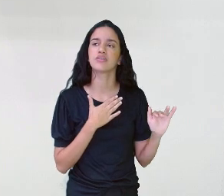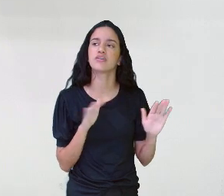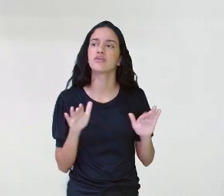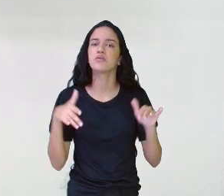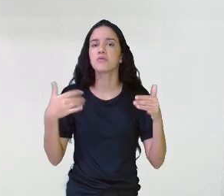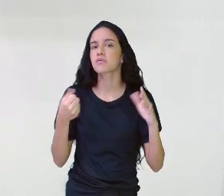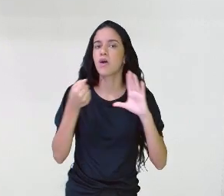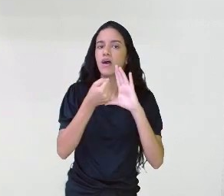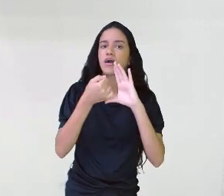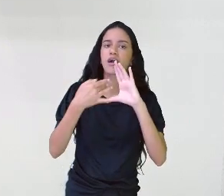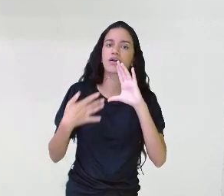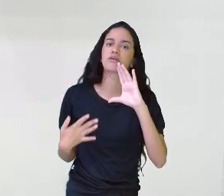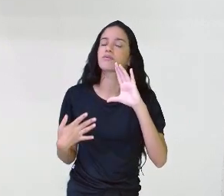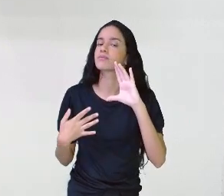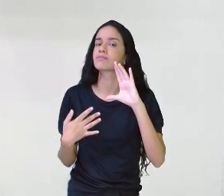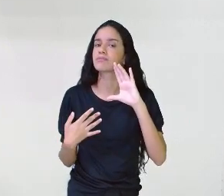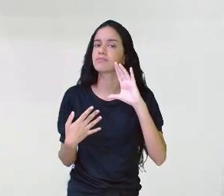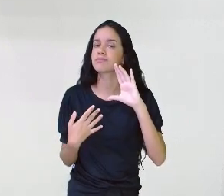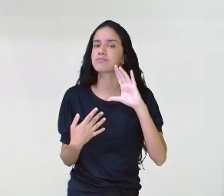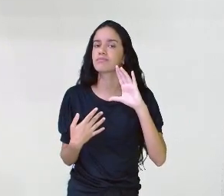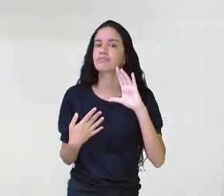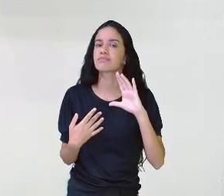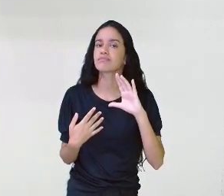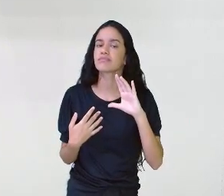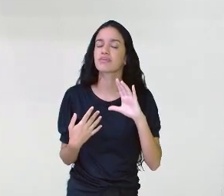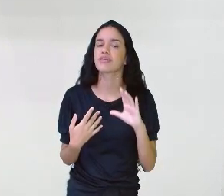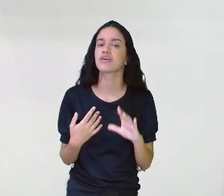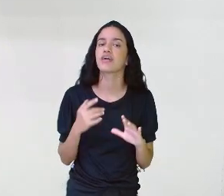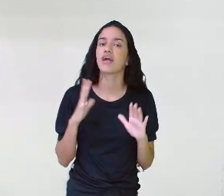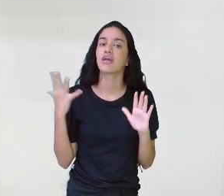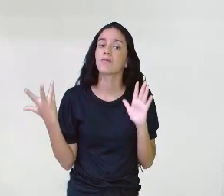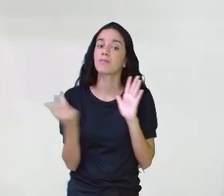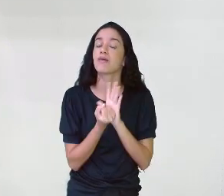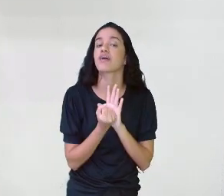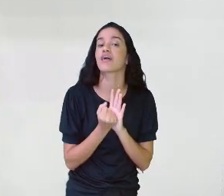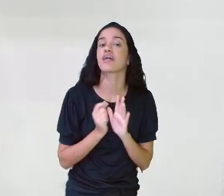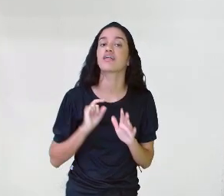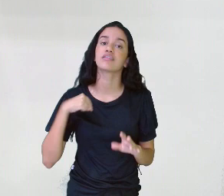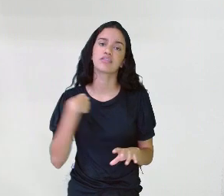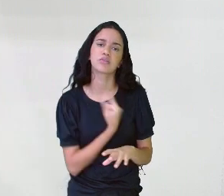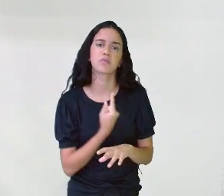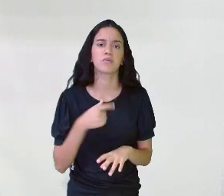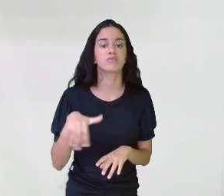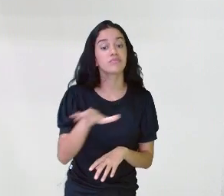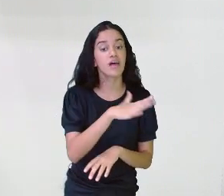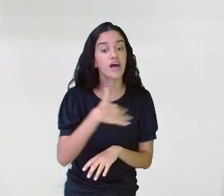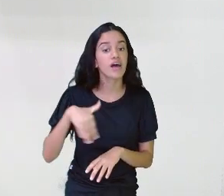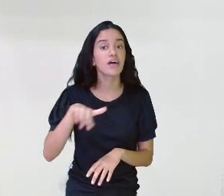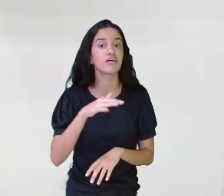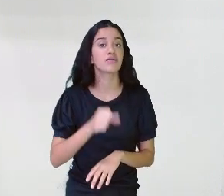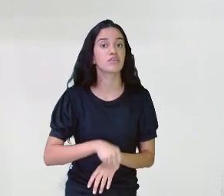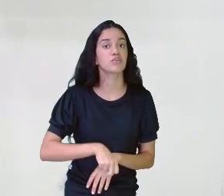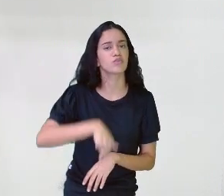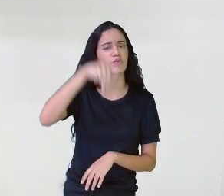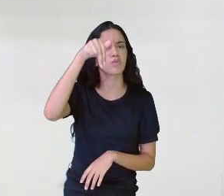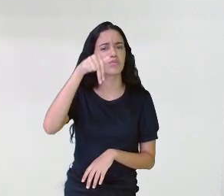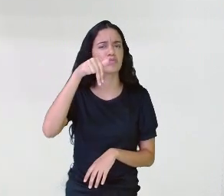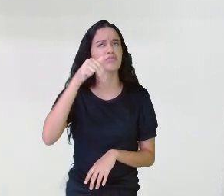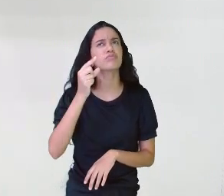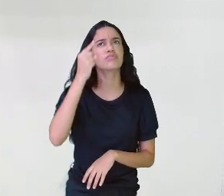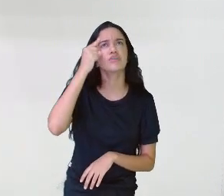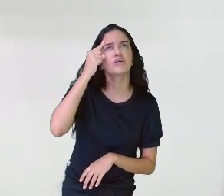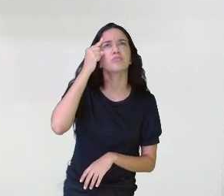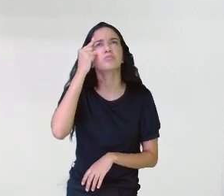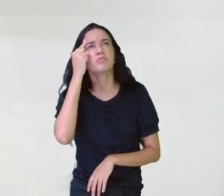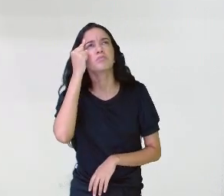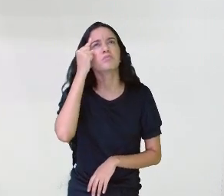a característica que marca a nossa região Nordeste? O que é que vem na sua cabeça quando